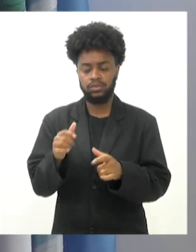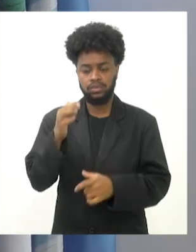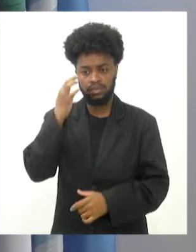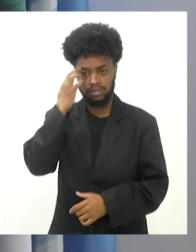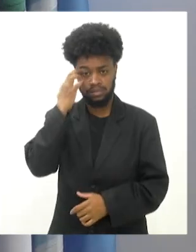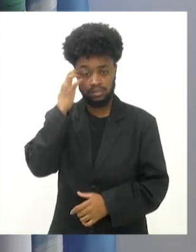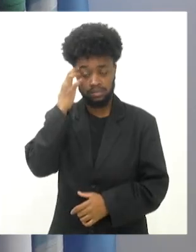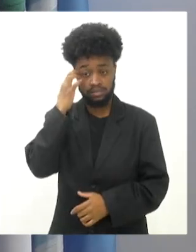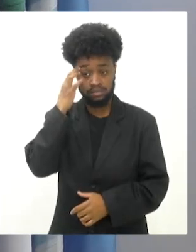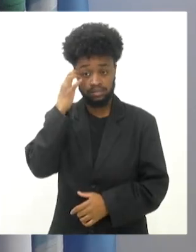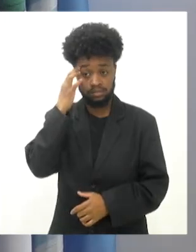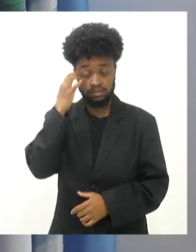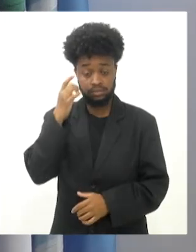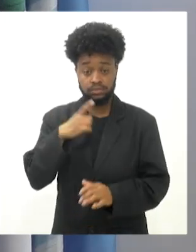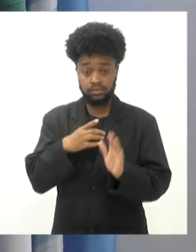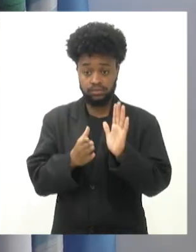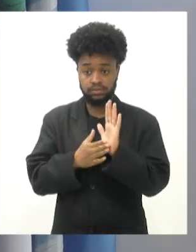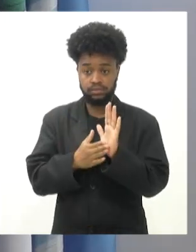Eu tenho uma proposta aqui